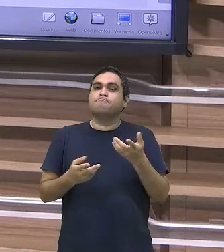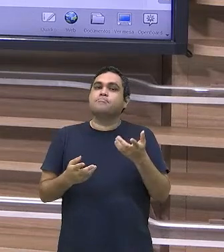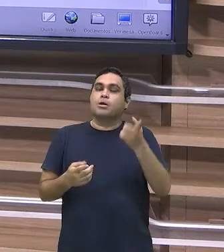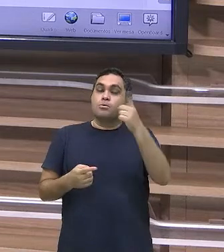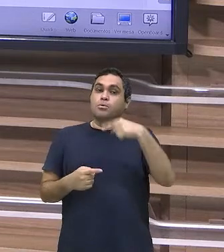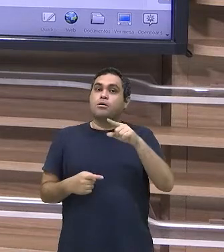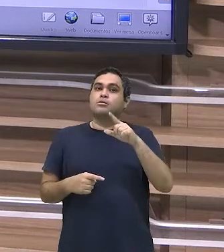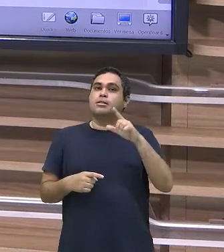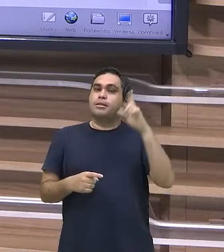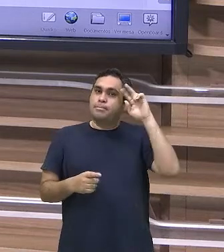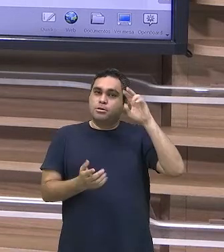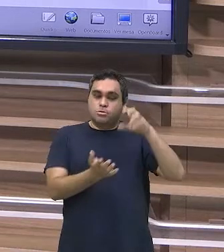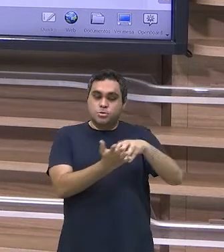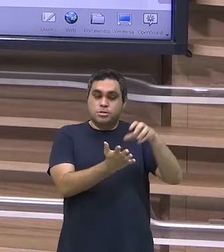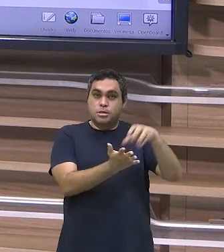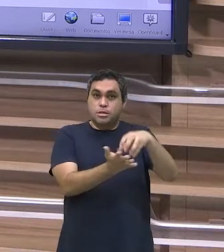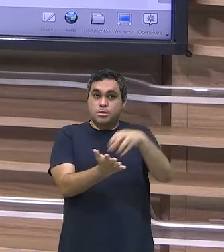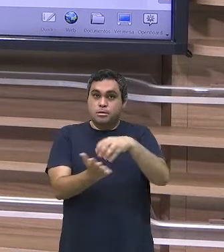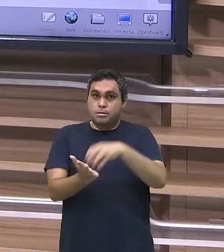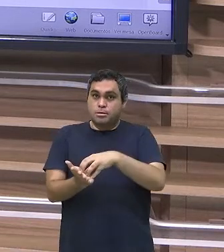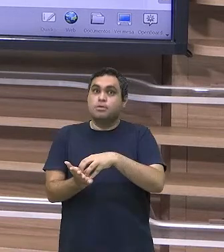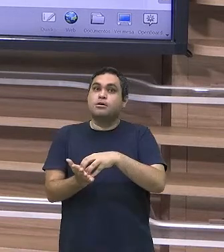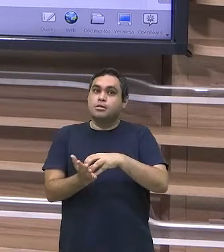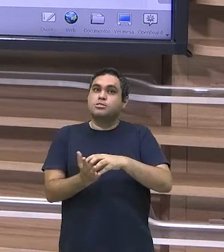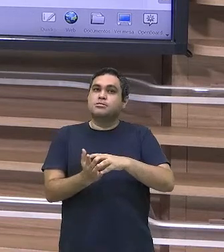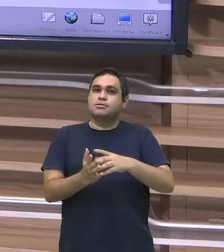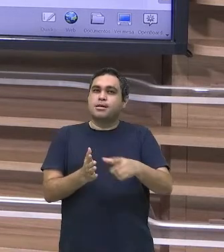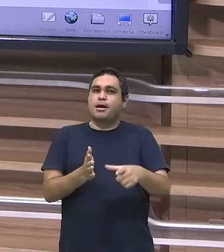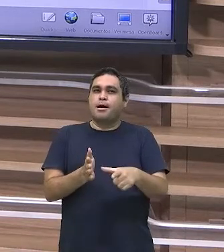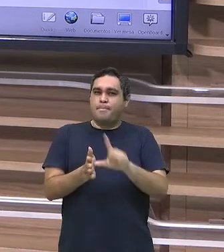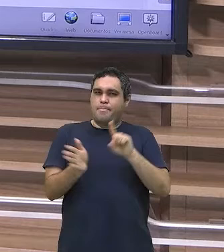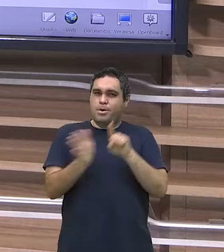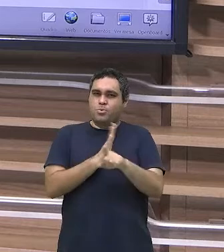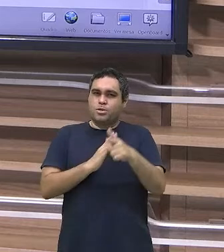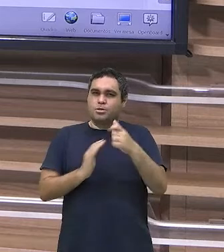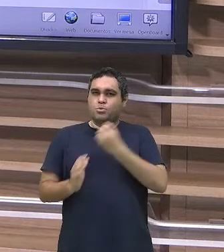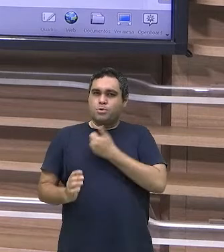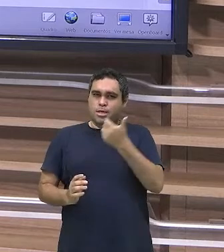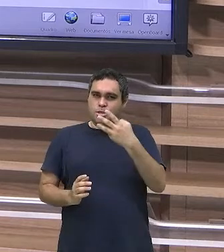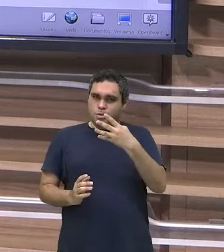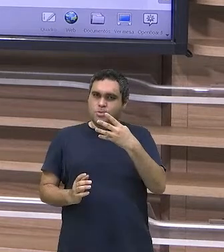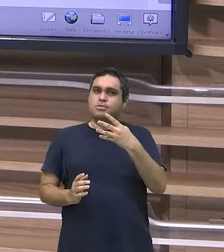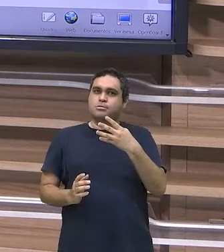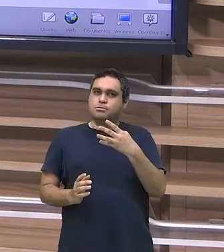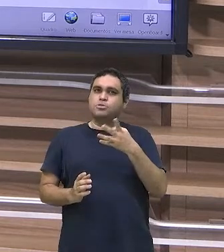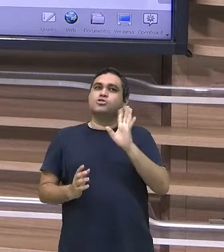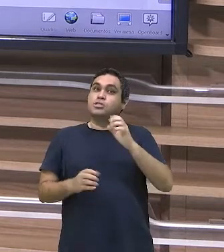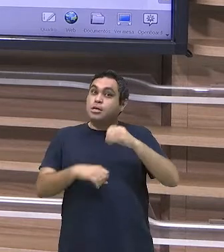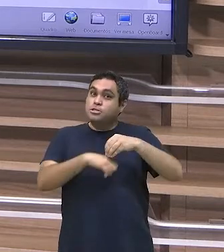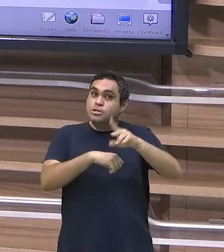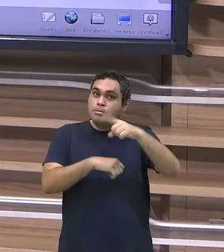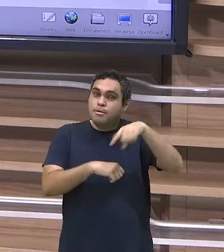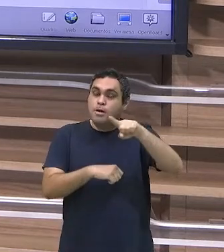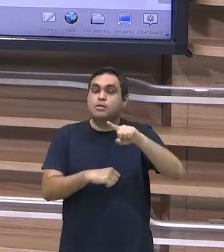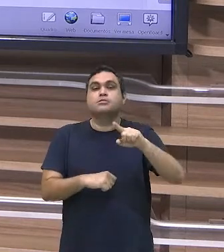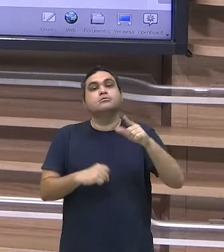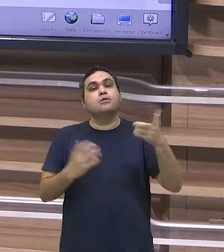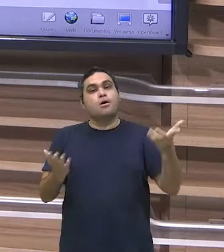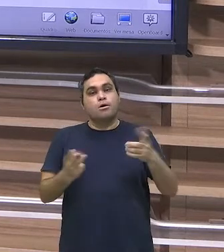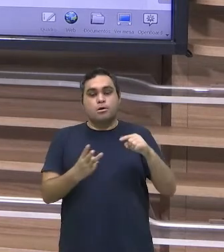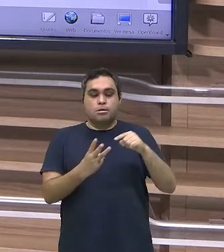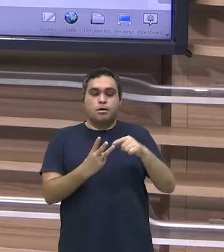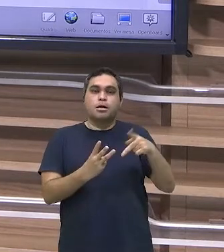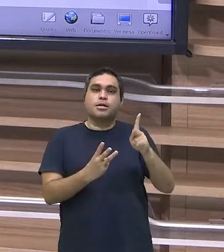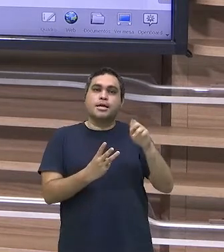economia na questão de número 14, né? Aí a gente teve também agora a participação do Kennedy, que inclusive é lá